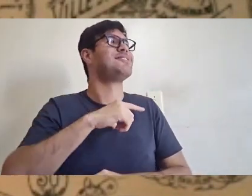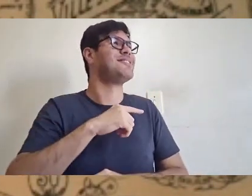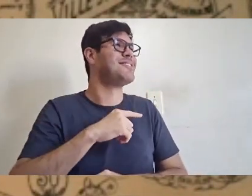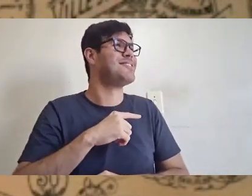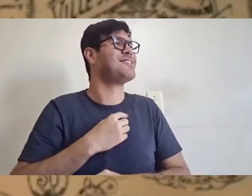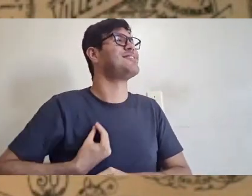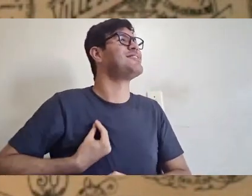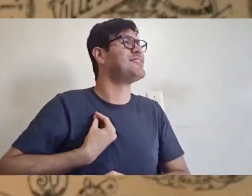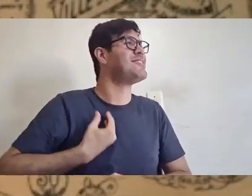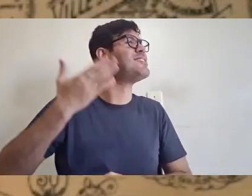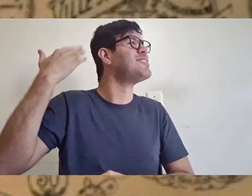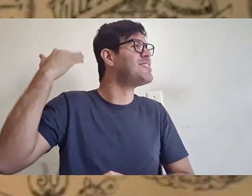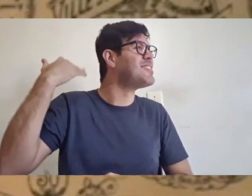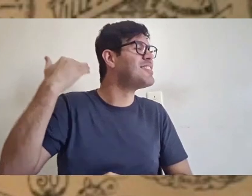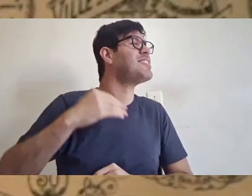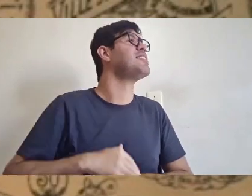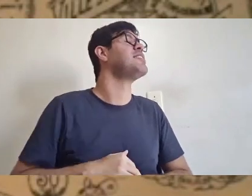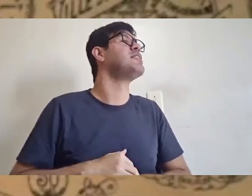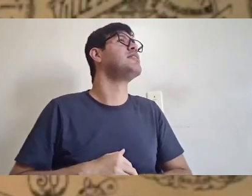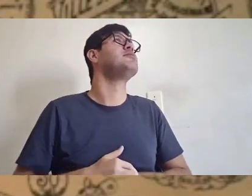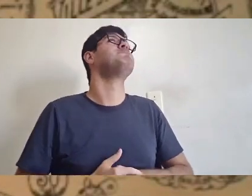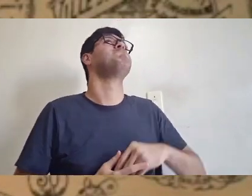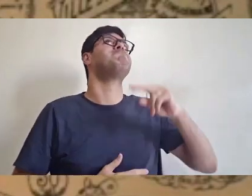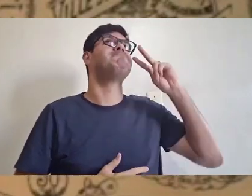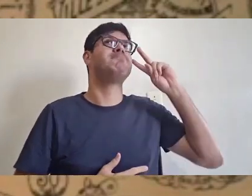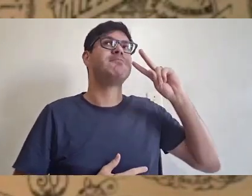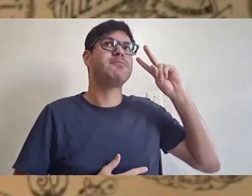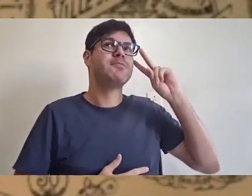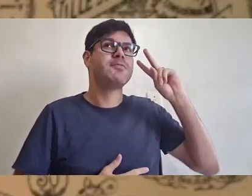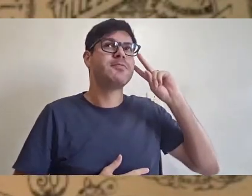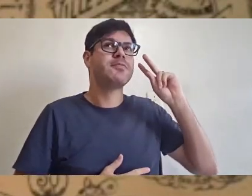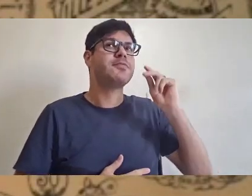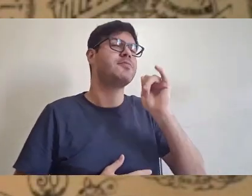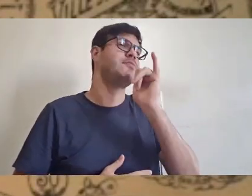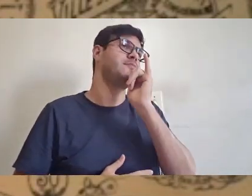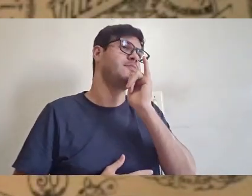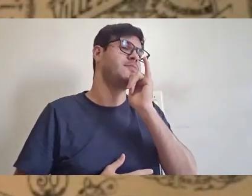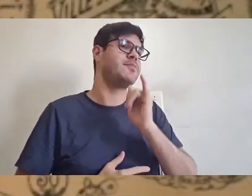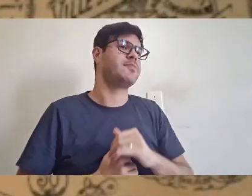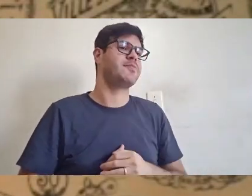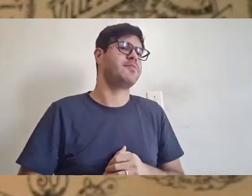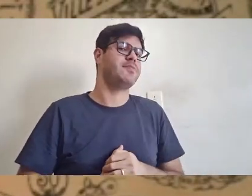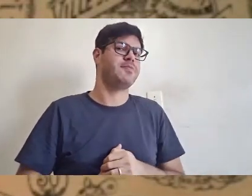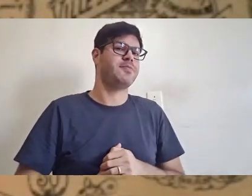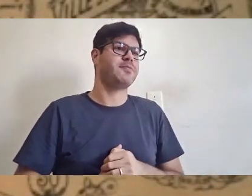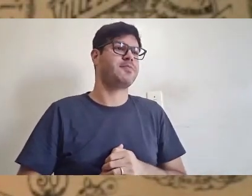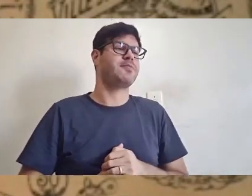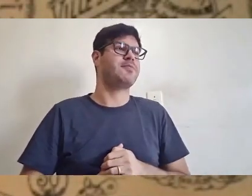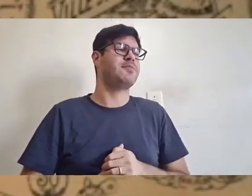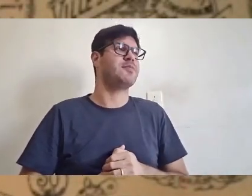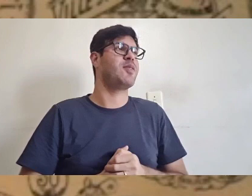Exato. Daquela época, eu me lembro, por exemplo, do